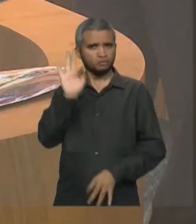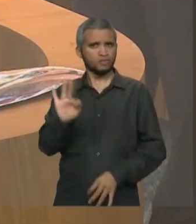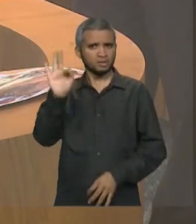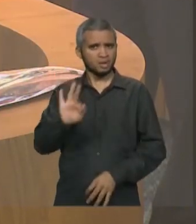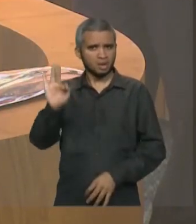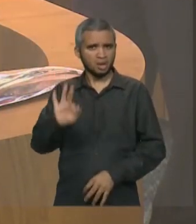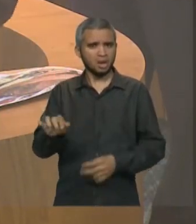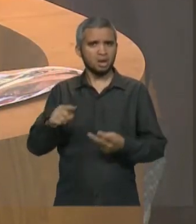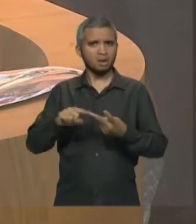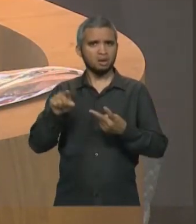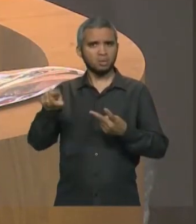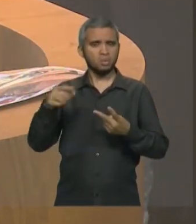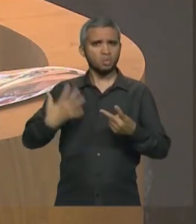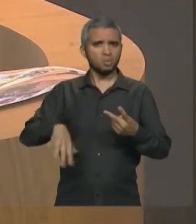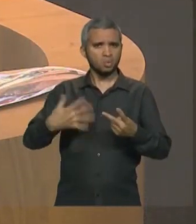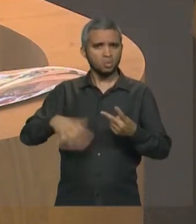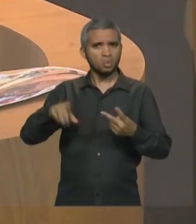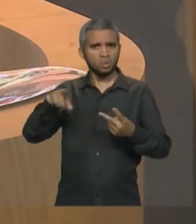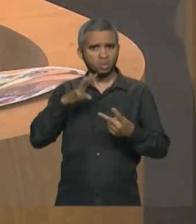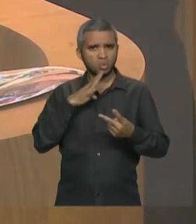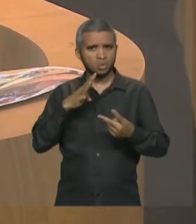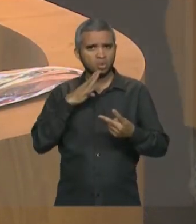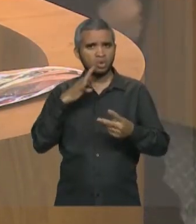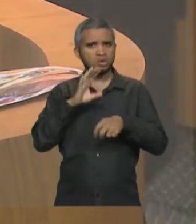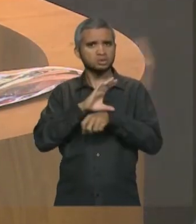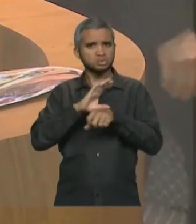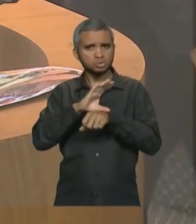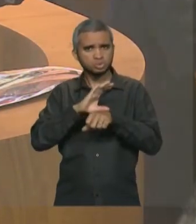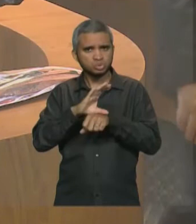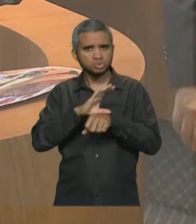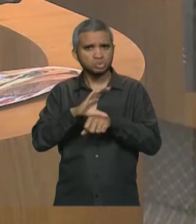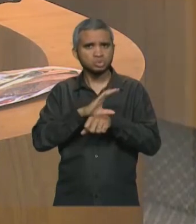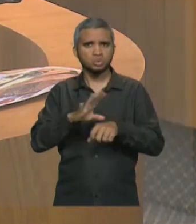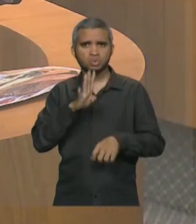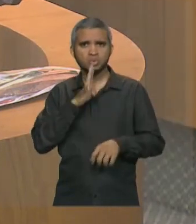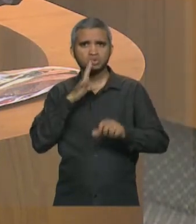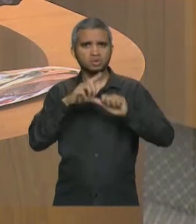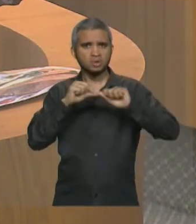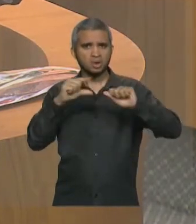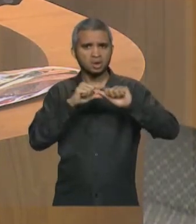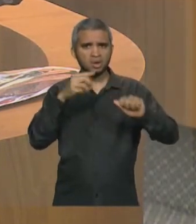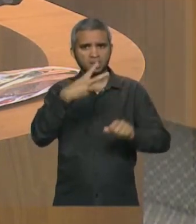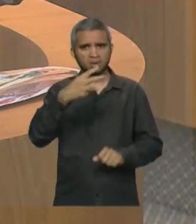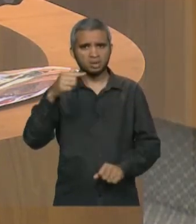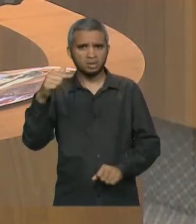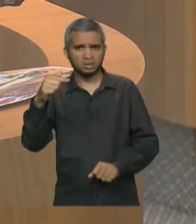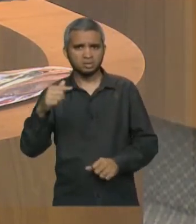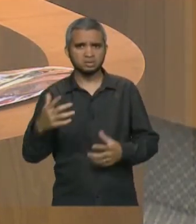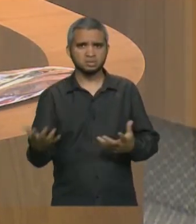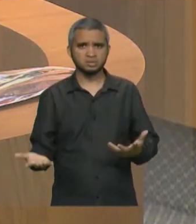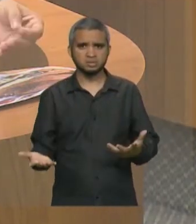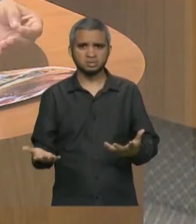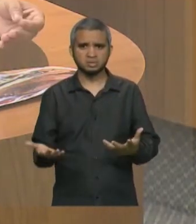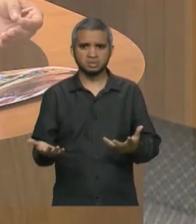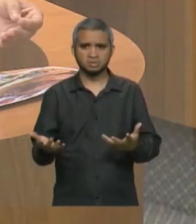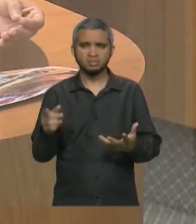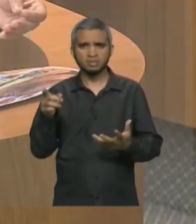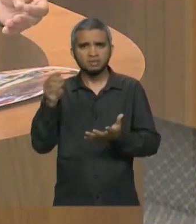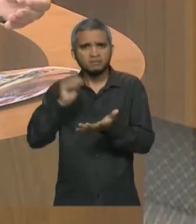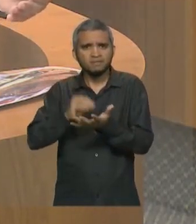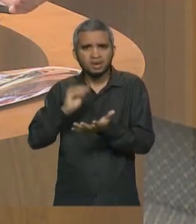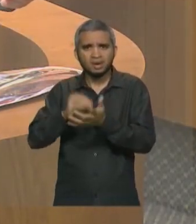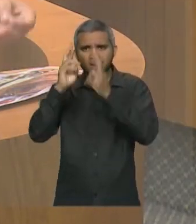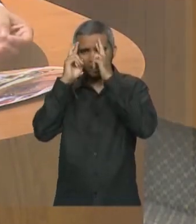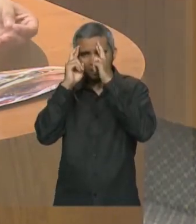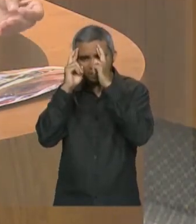que conhece o artigo 37, que é... Conclua, deputado Wellington. Vou concluir, senhor presidente. Que desrespeita